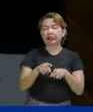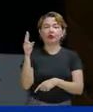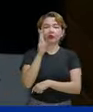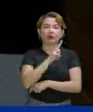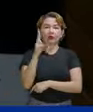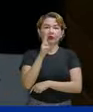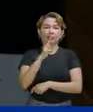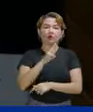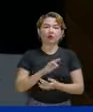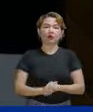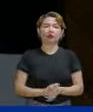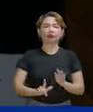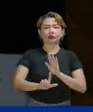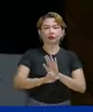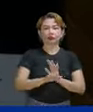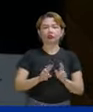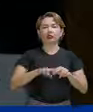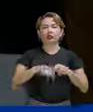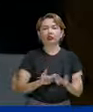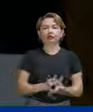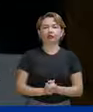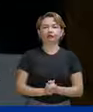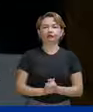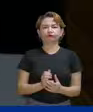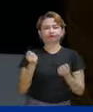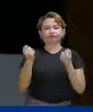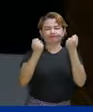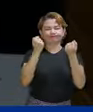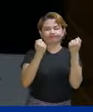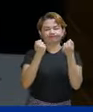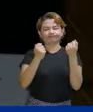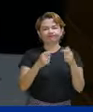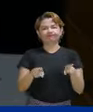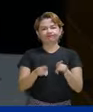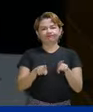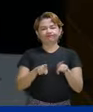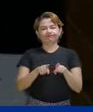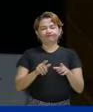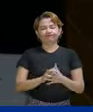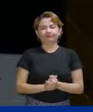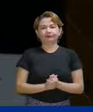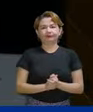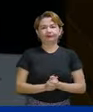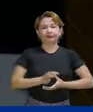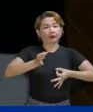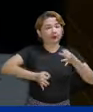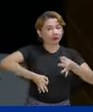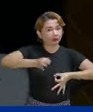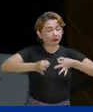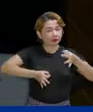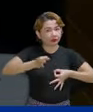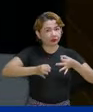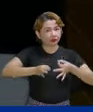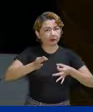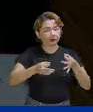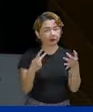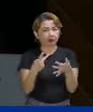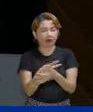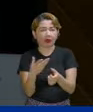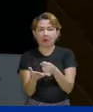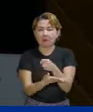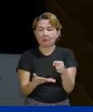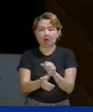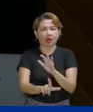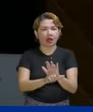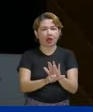urgência de uma previsão normativa para essa forma de análise reforçaria a tese de que o julgamento foi realizado sem